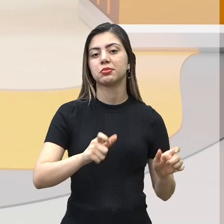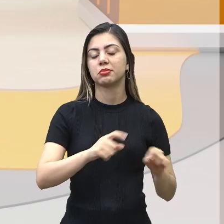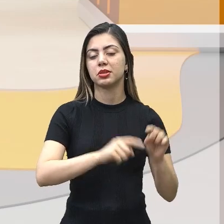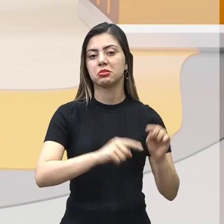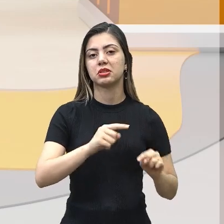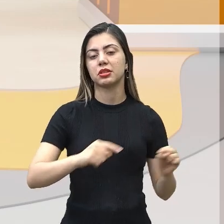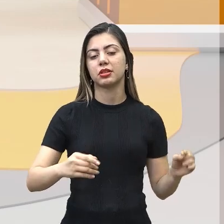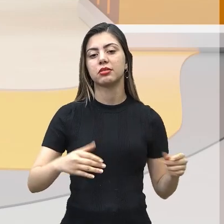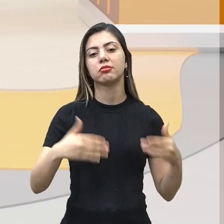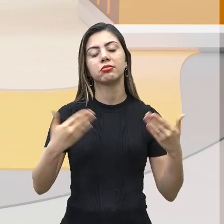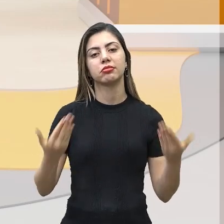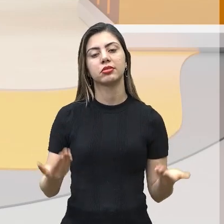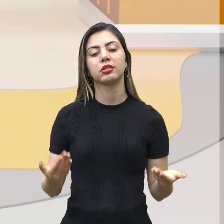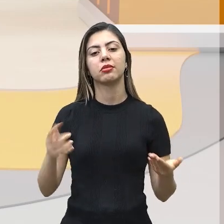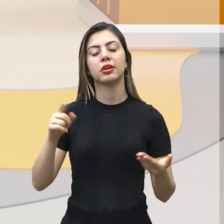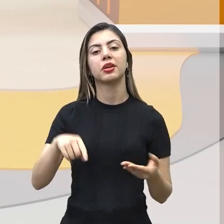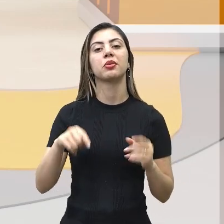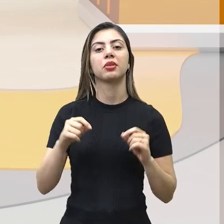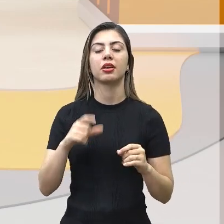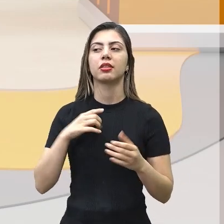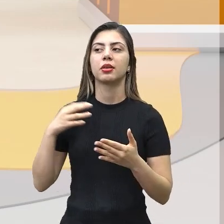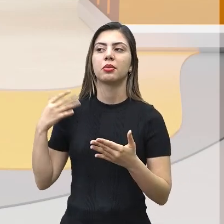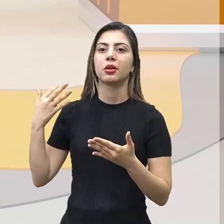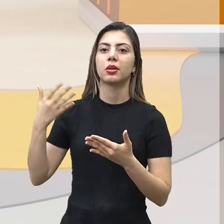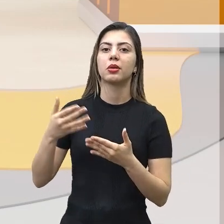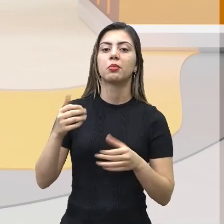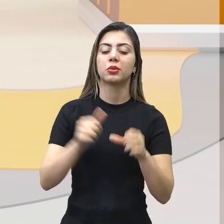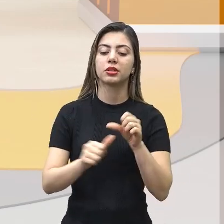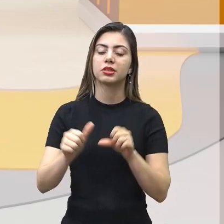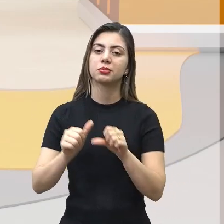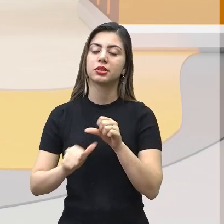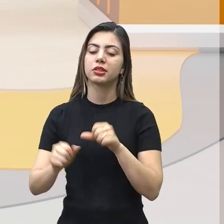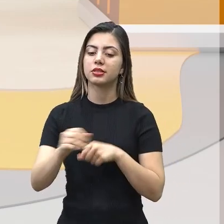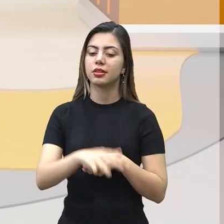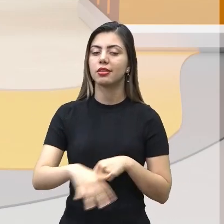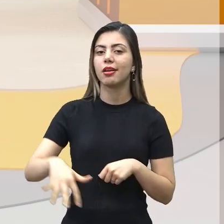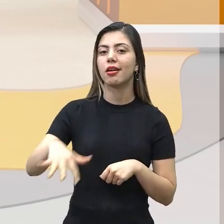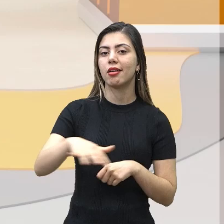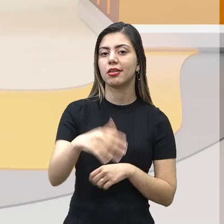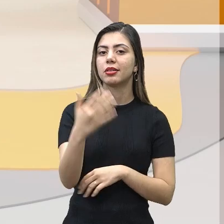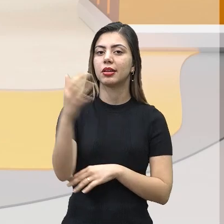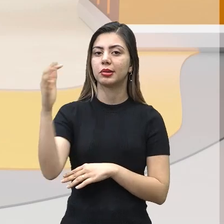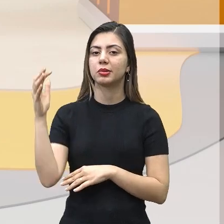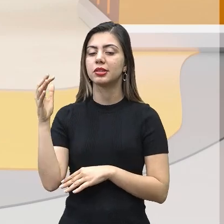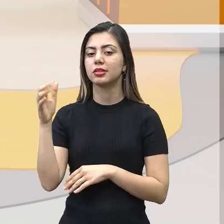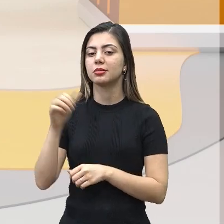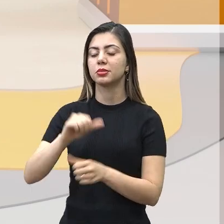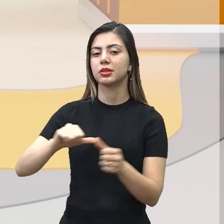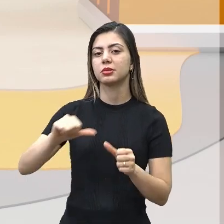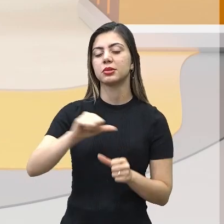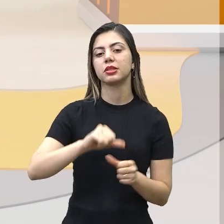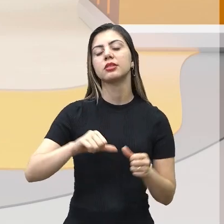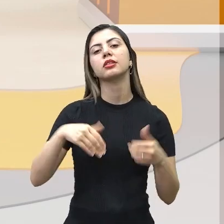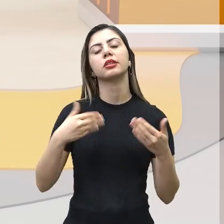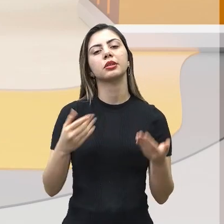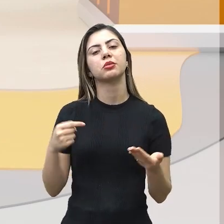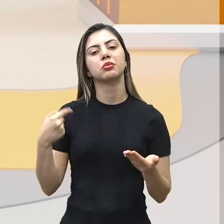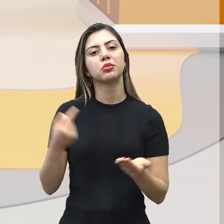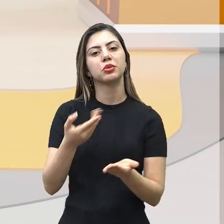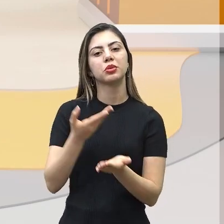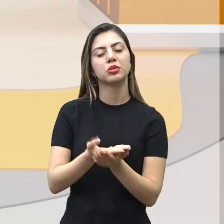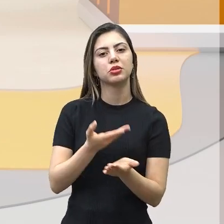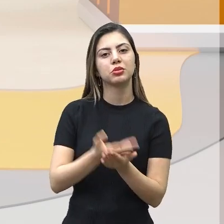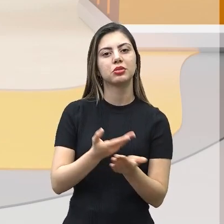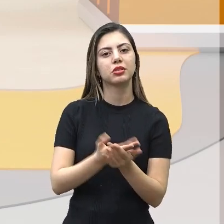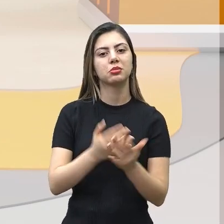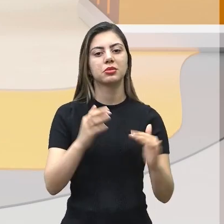é resultado de mudanças que a sociedade faz da natureza, não é? E essas mudanças que a gente viu ali nas